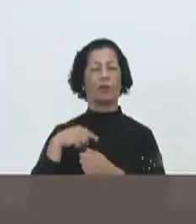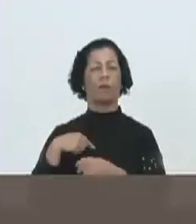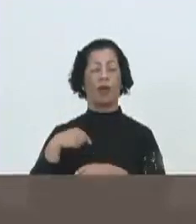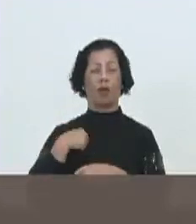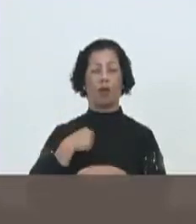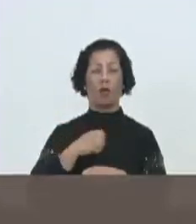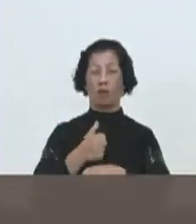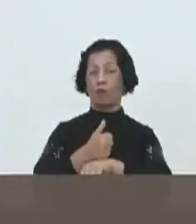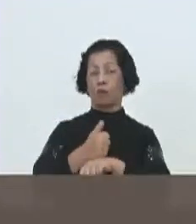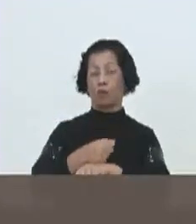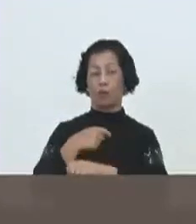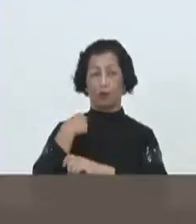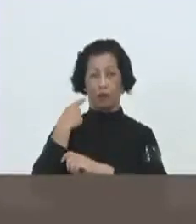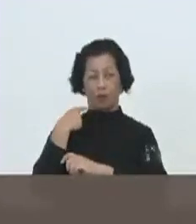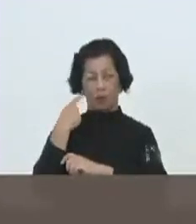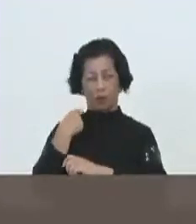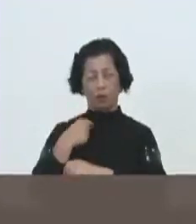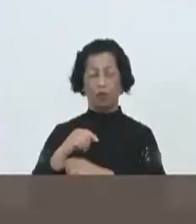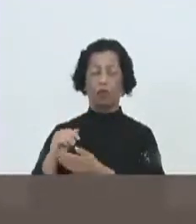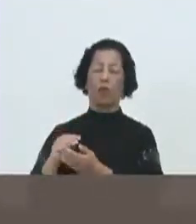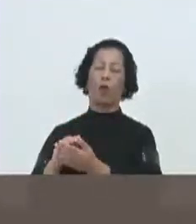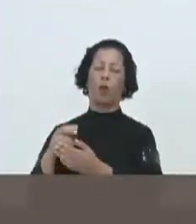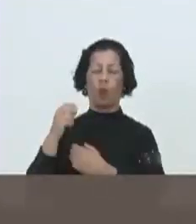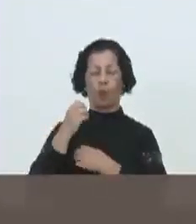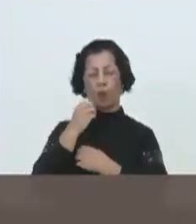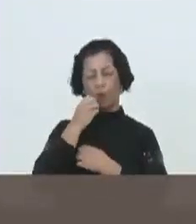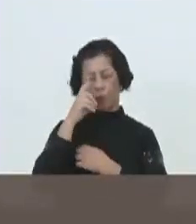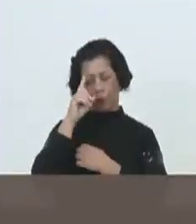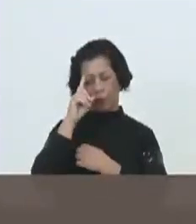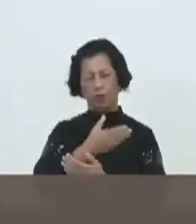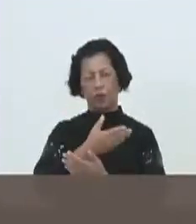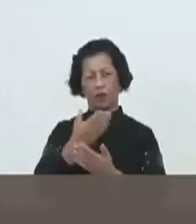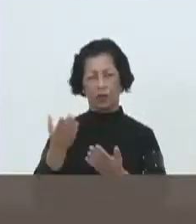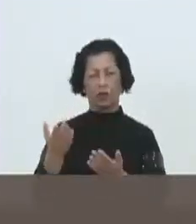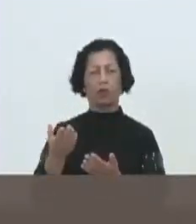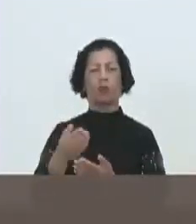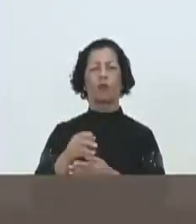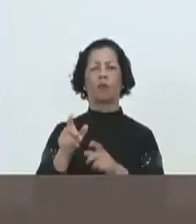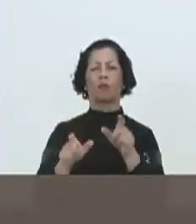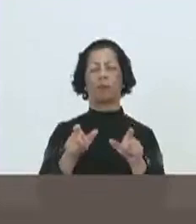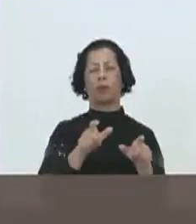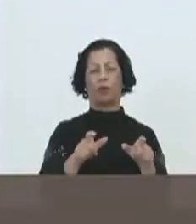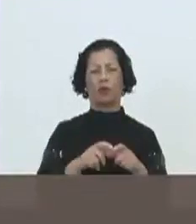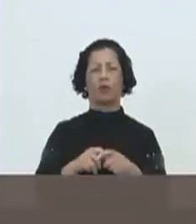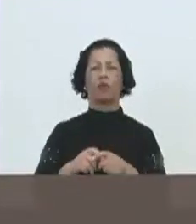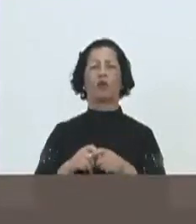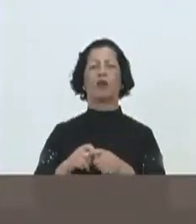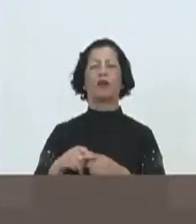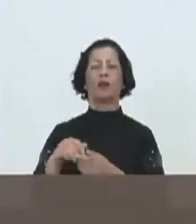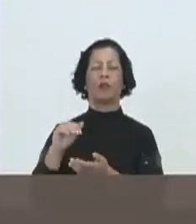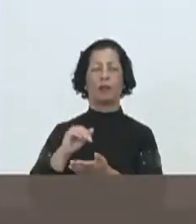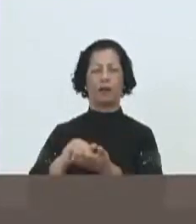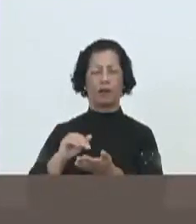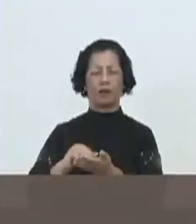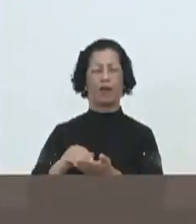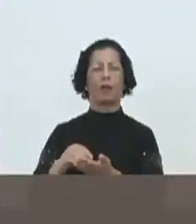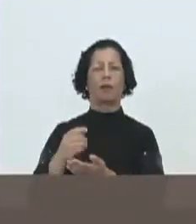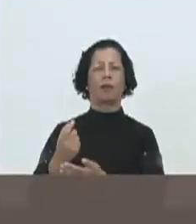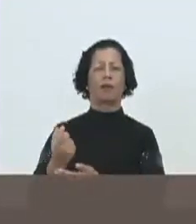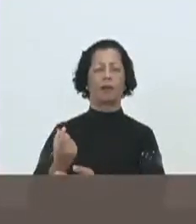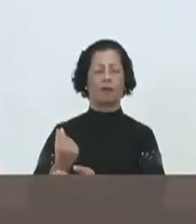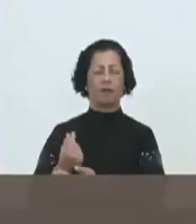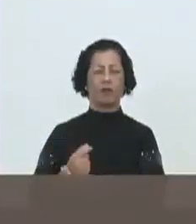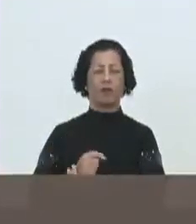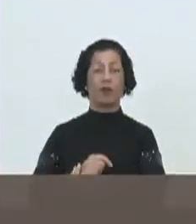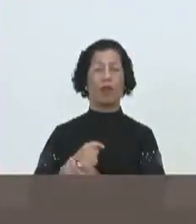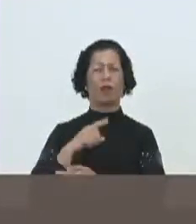Presidente vereadores vereadores e demais funcionários aqui da Secretaria da Fazenda e da casa eh a minha dúvida é